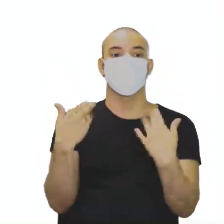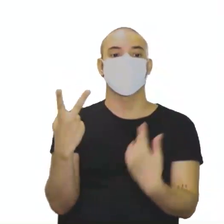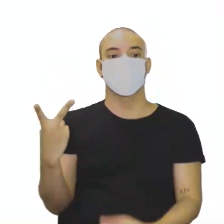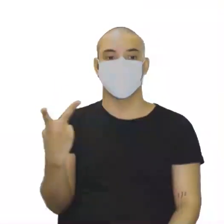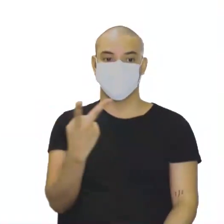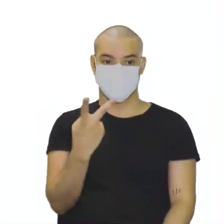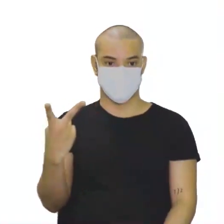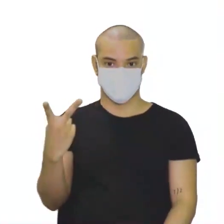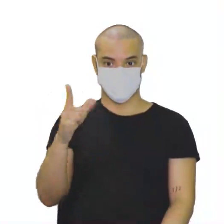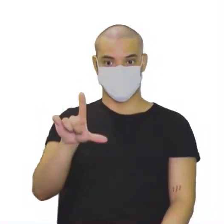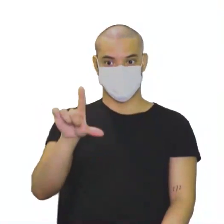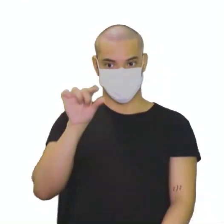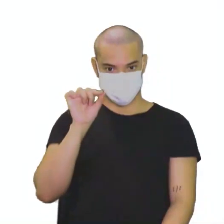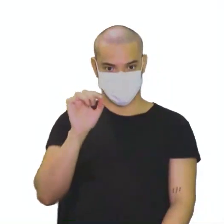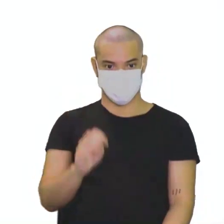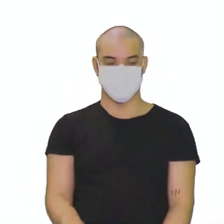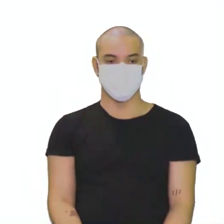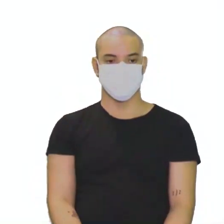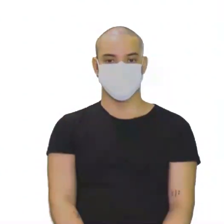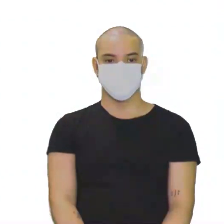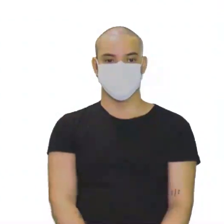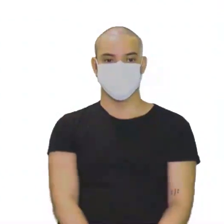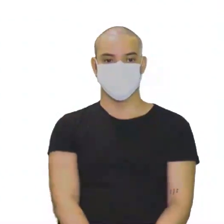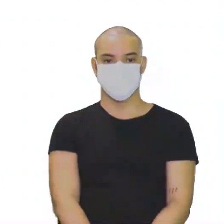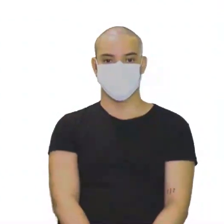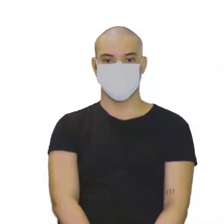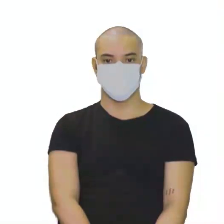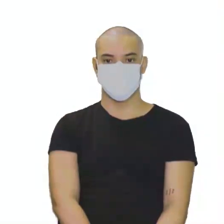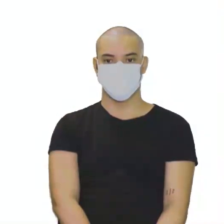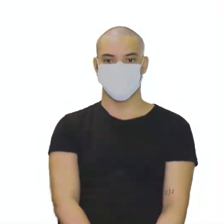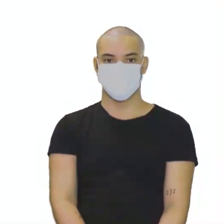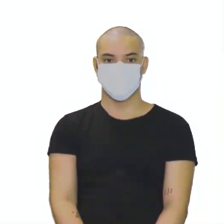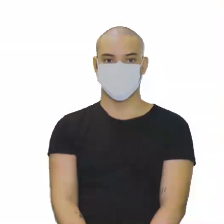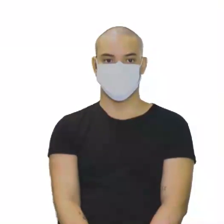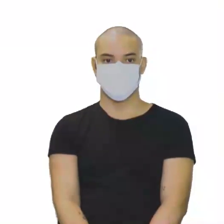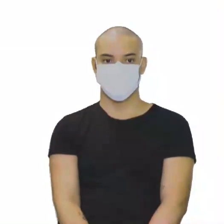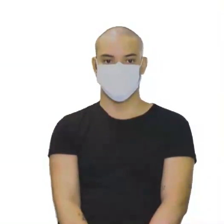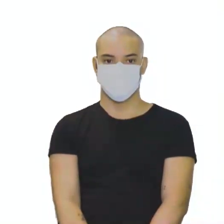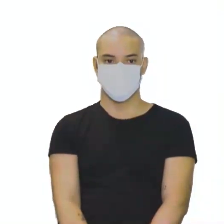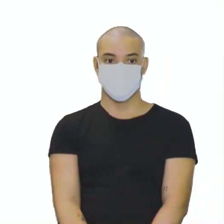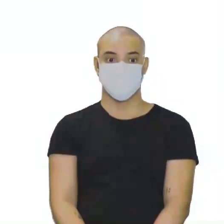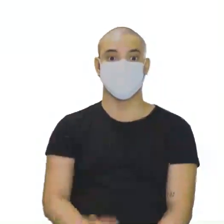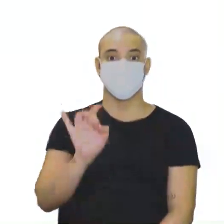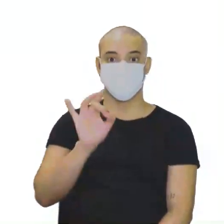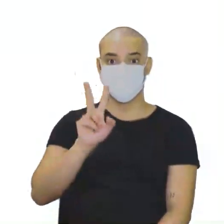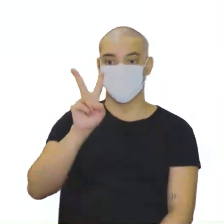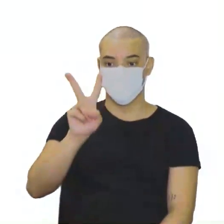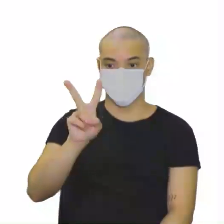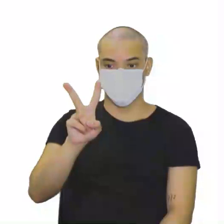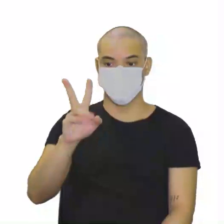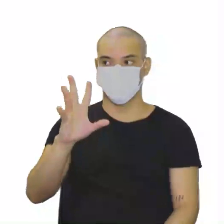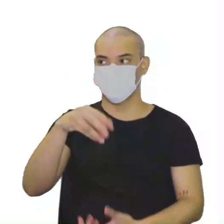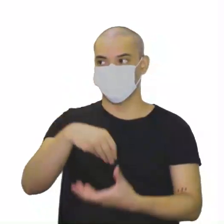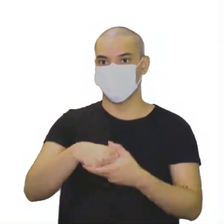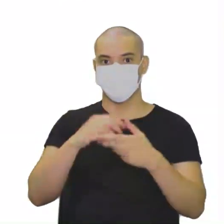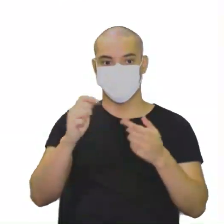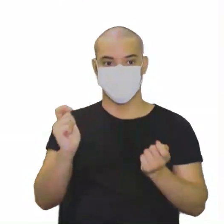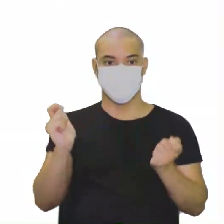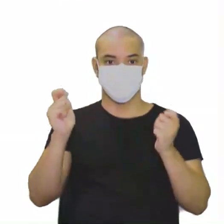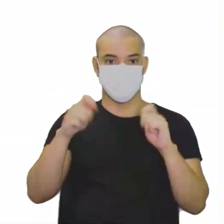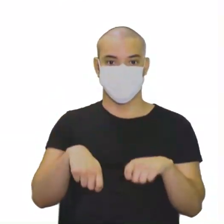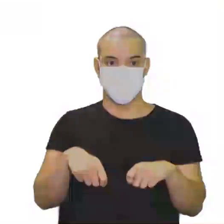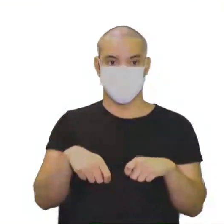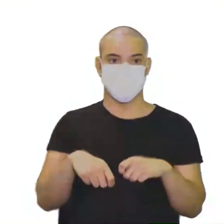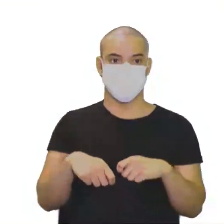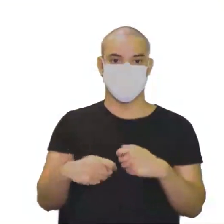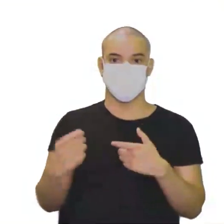nós vamos escolher. Olha só, entre os dispositivos listados, apenas 2 possuem o